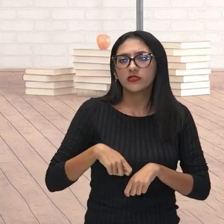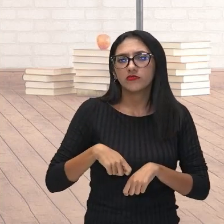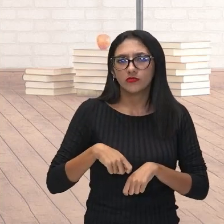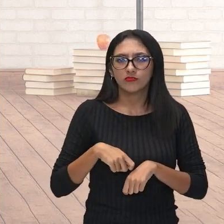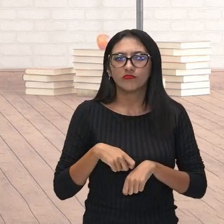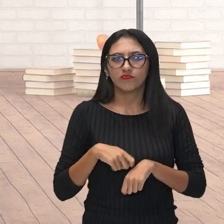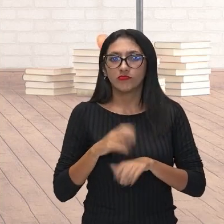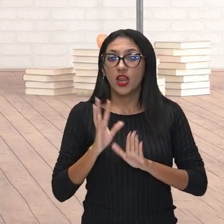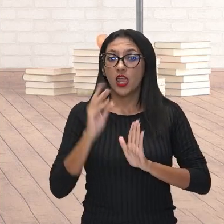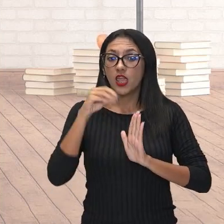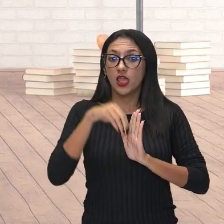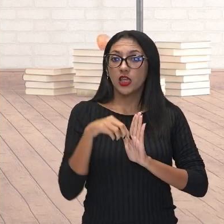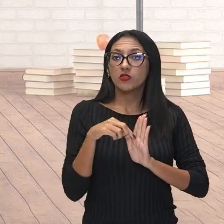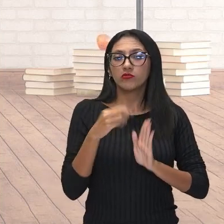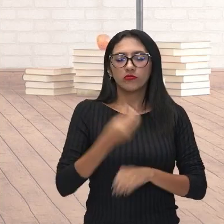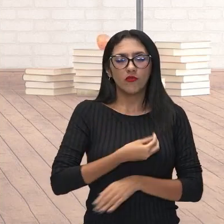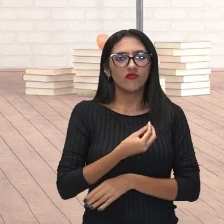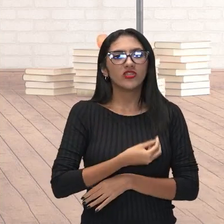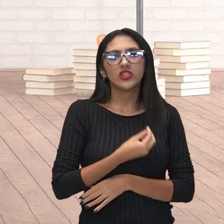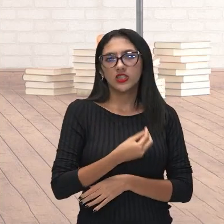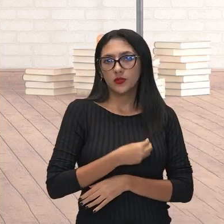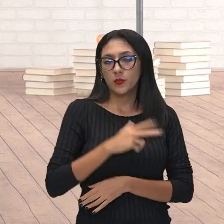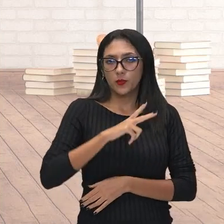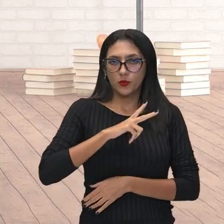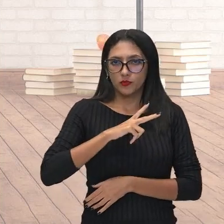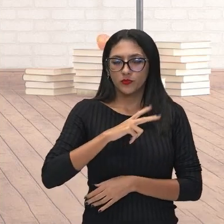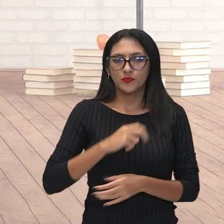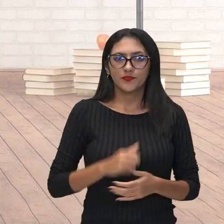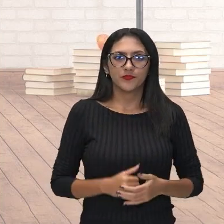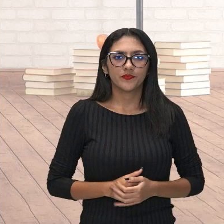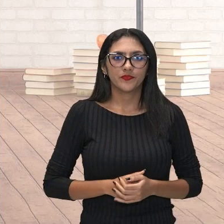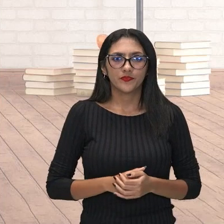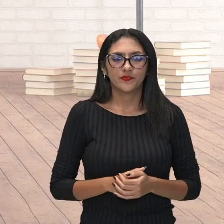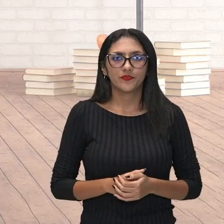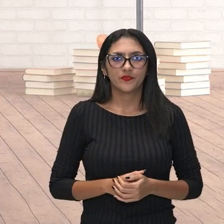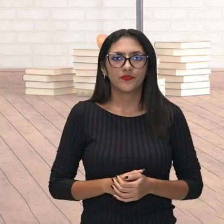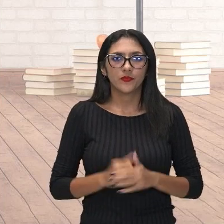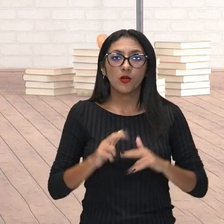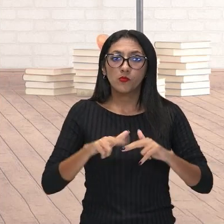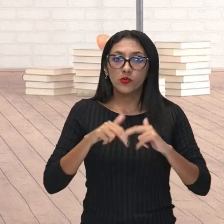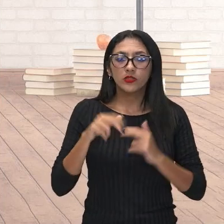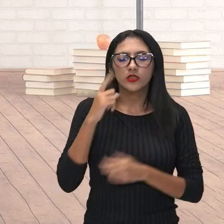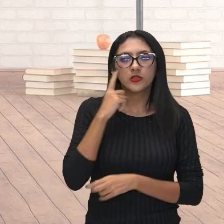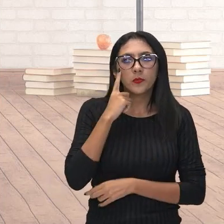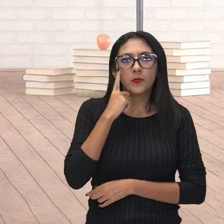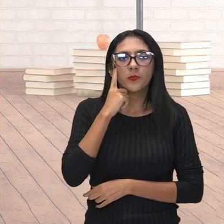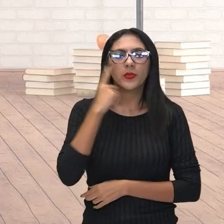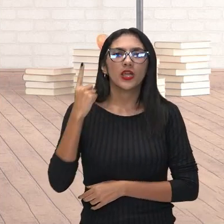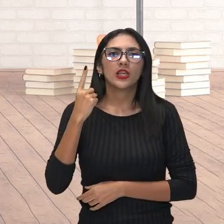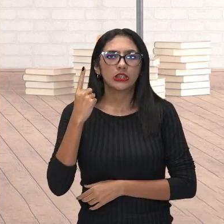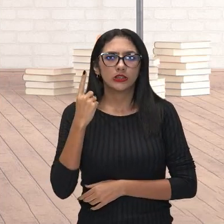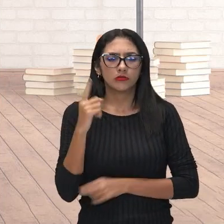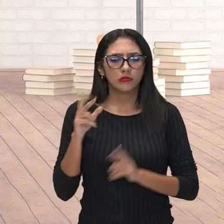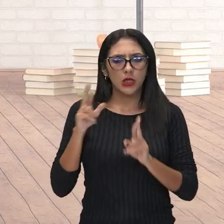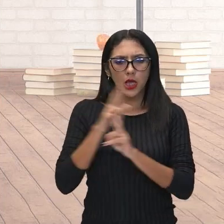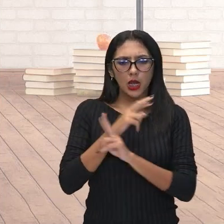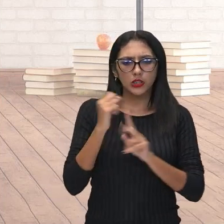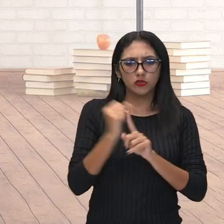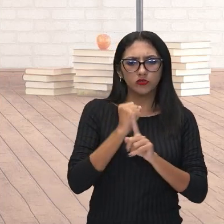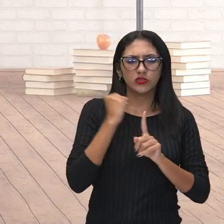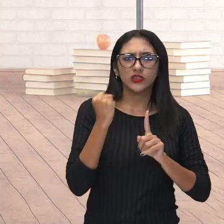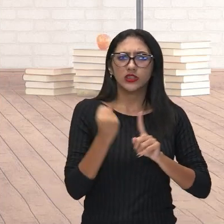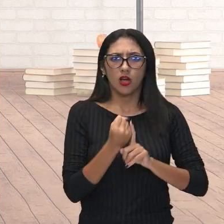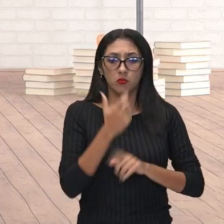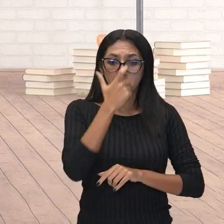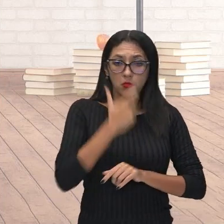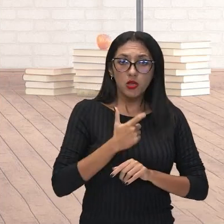dentro deste meu mundo. Então, quando a gente fala da contribuição social do projeto de vida, é eu